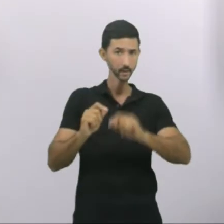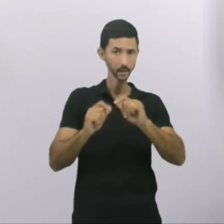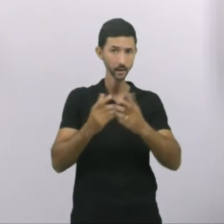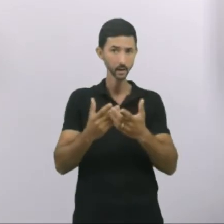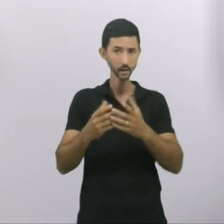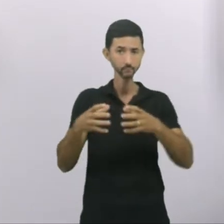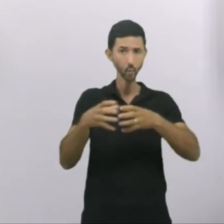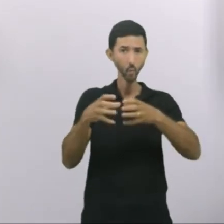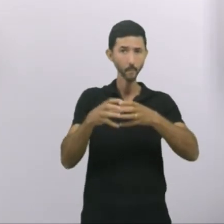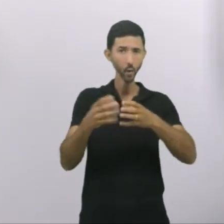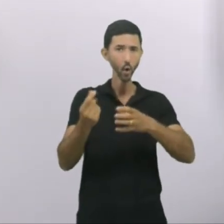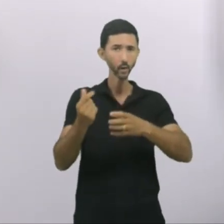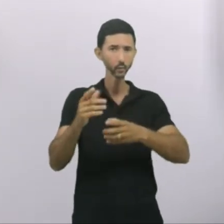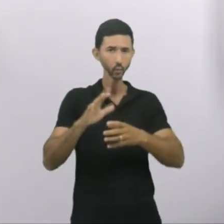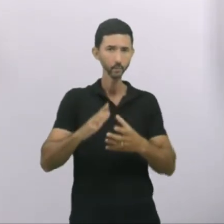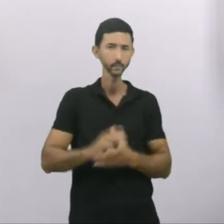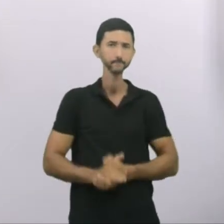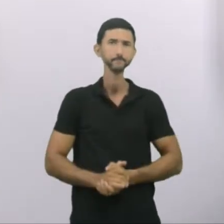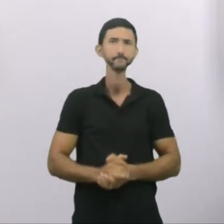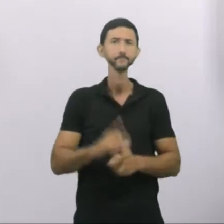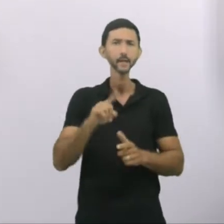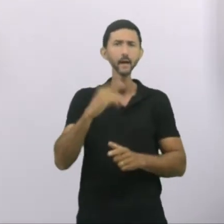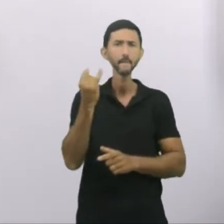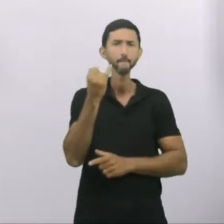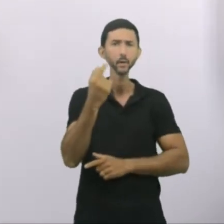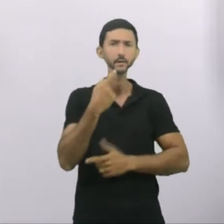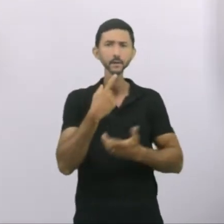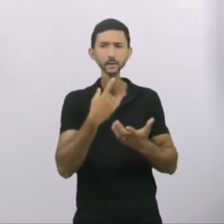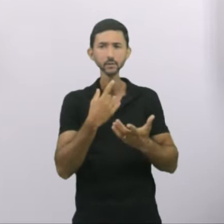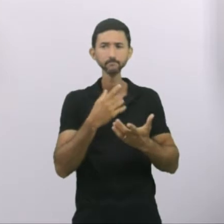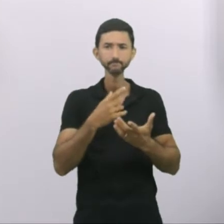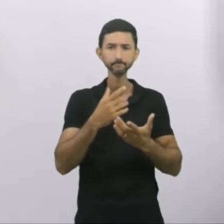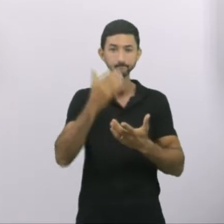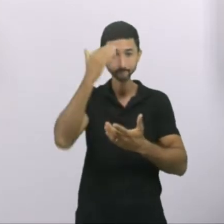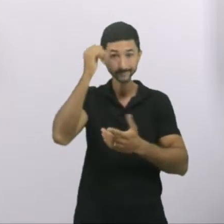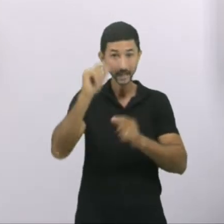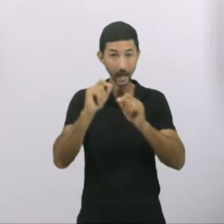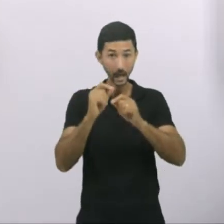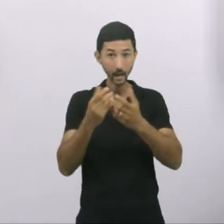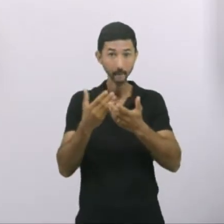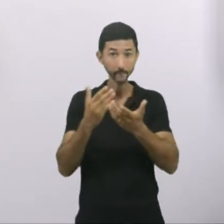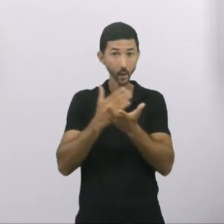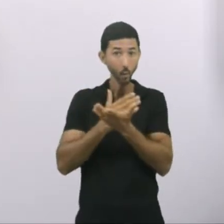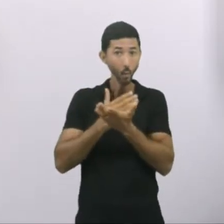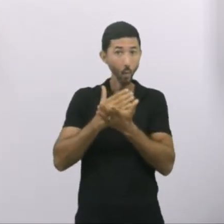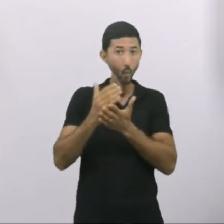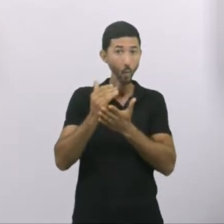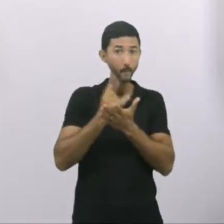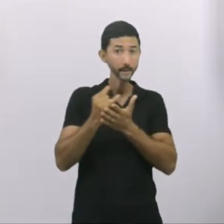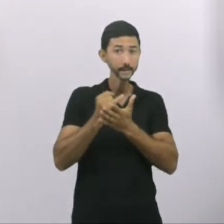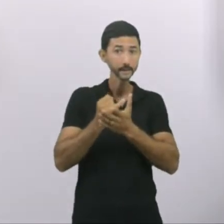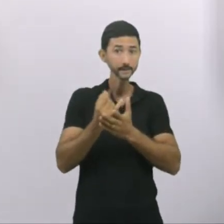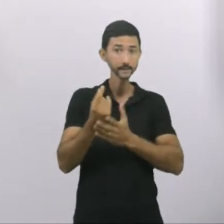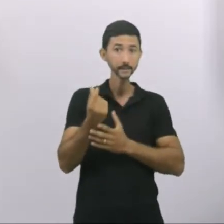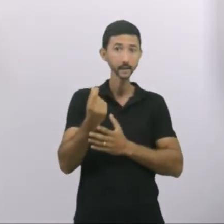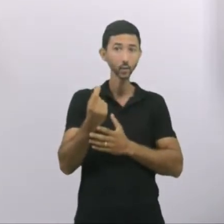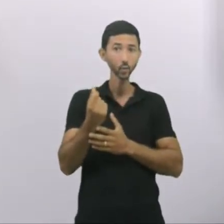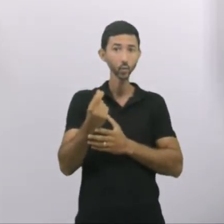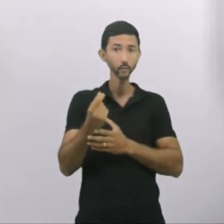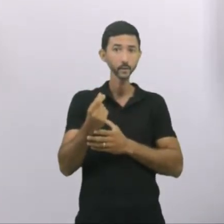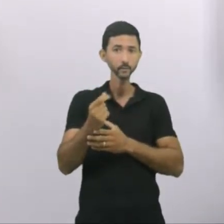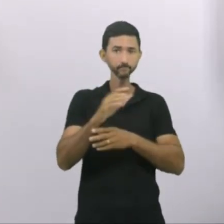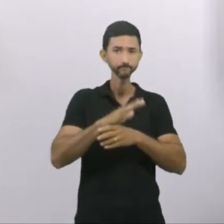o bloco econômico em si, é importante que a gente tenha uma introdução da economia